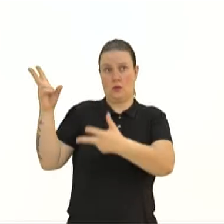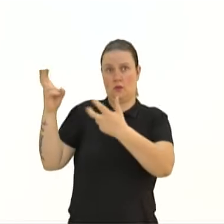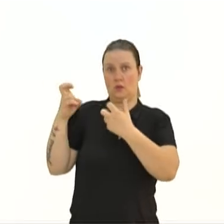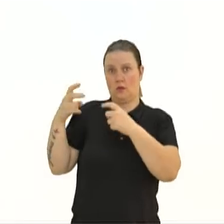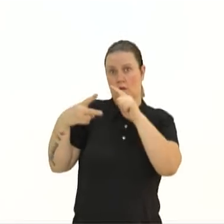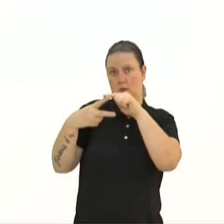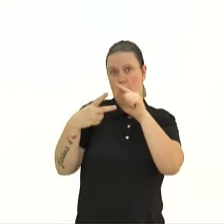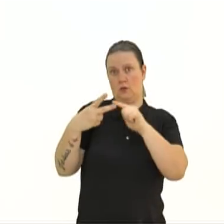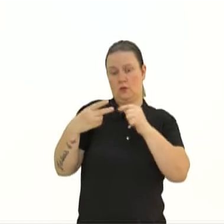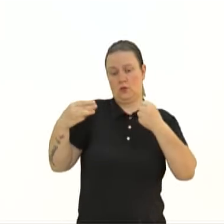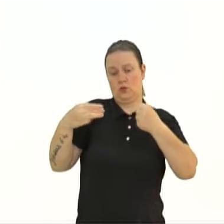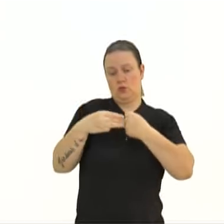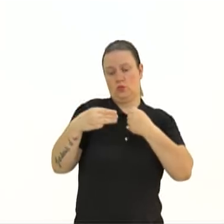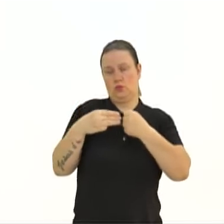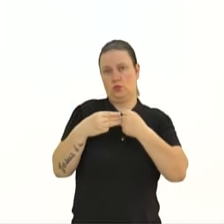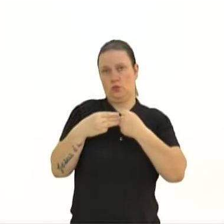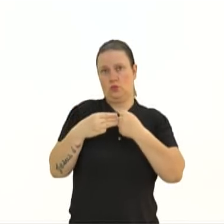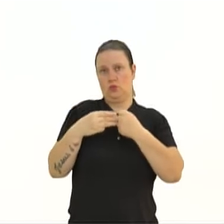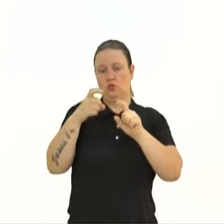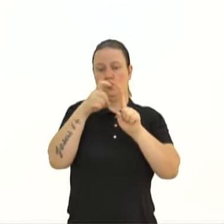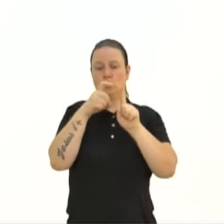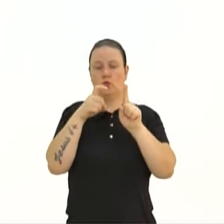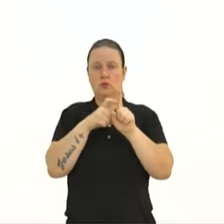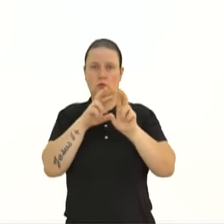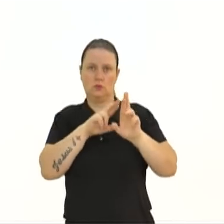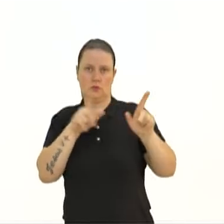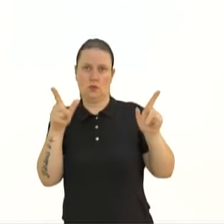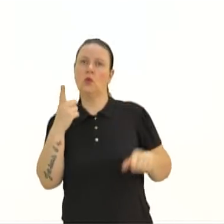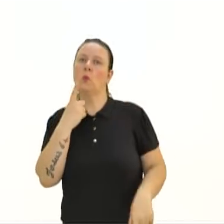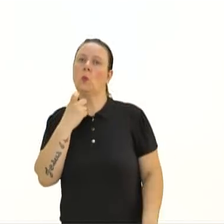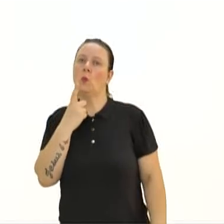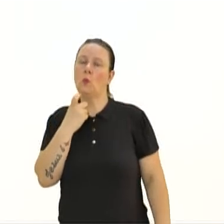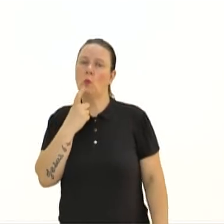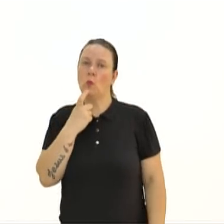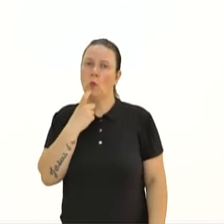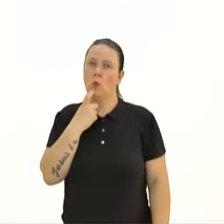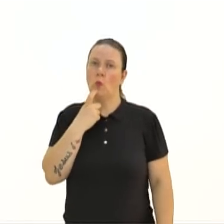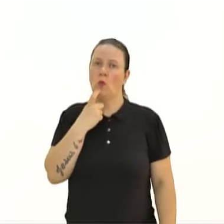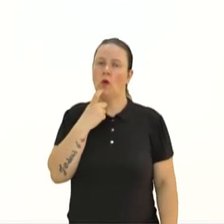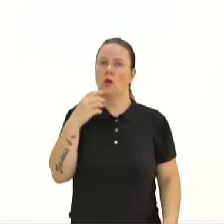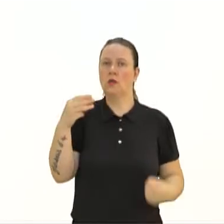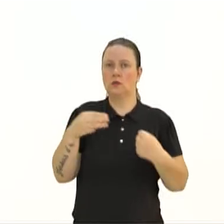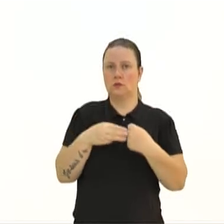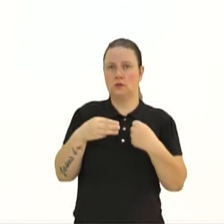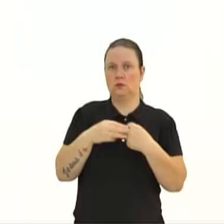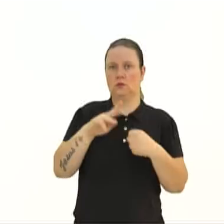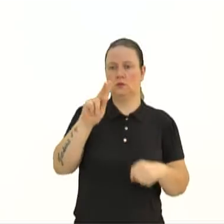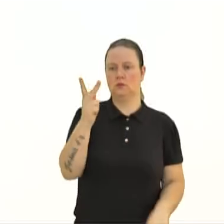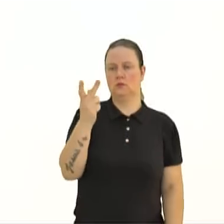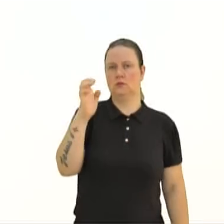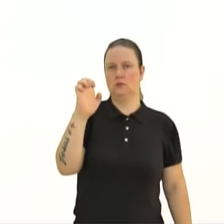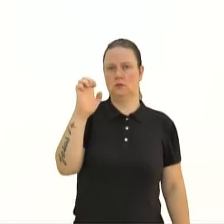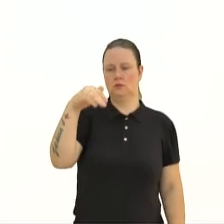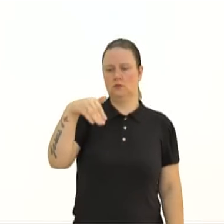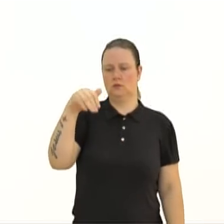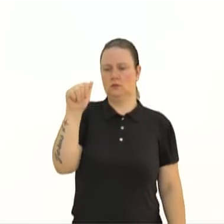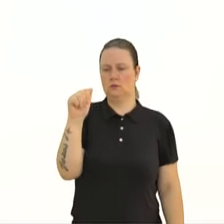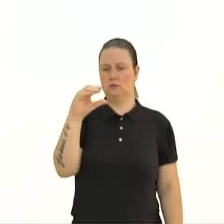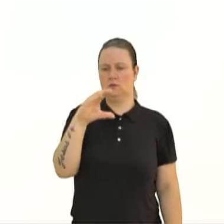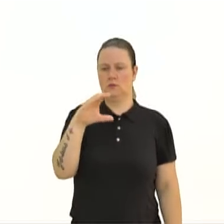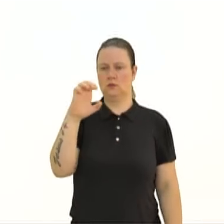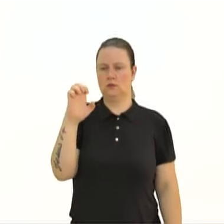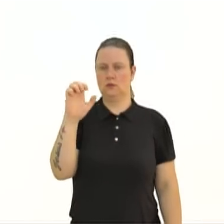se eu tivesse pego células estriadas musculares, por exemplo, vocês iam ver o aparecimento de mais do que um